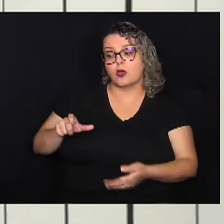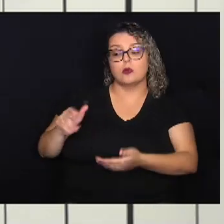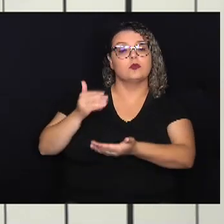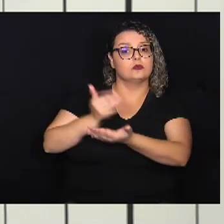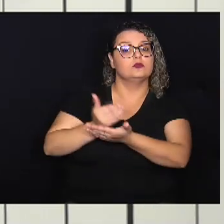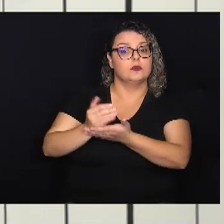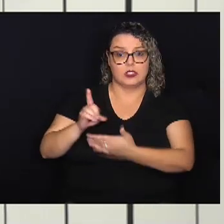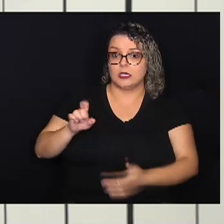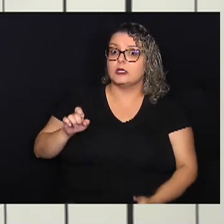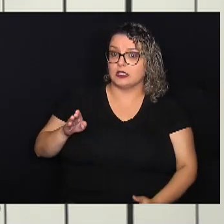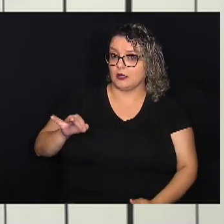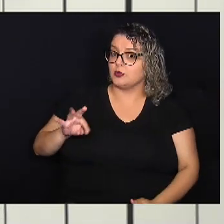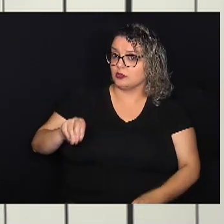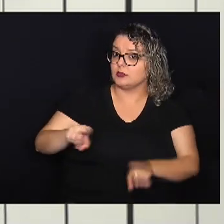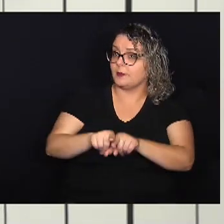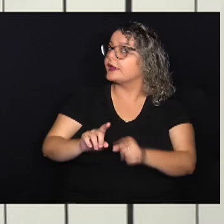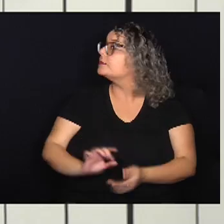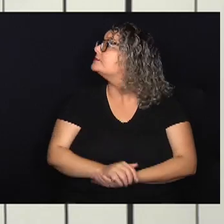débito e crédito.